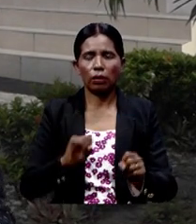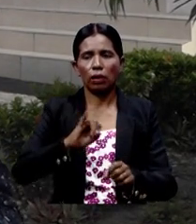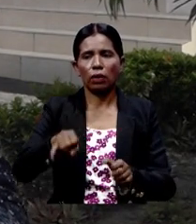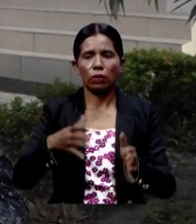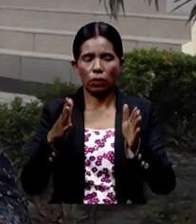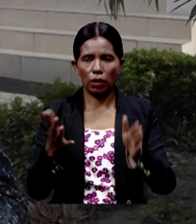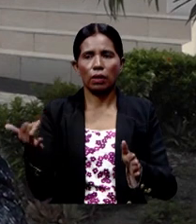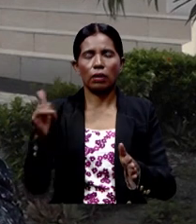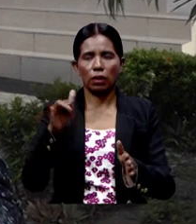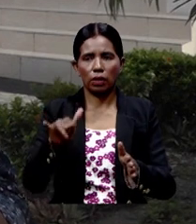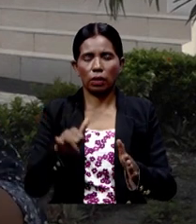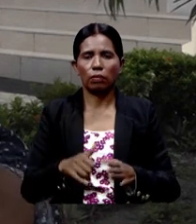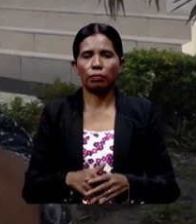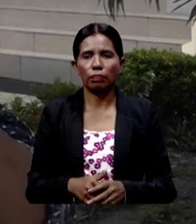Nebe,